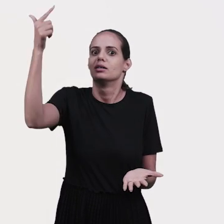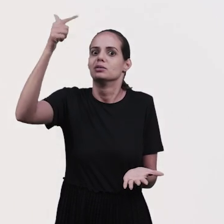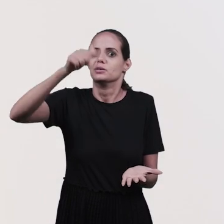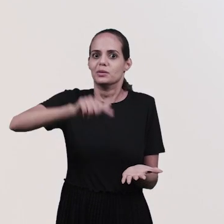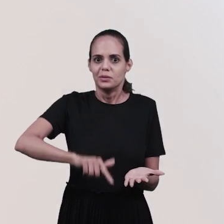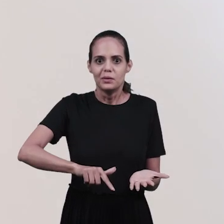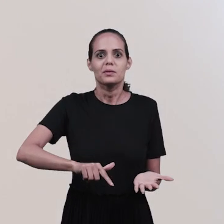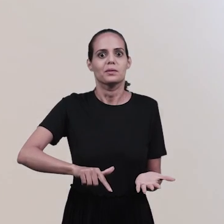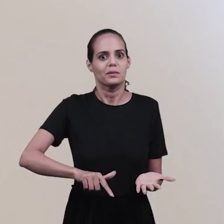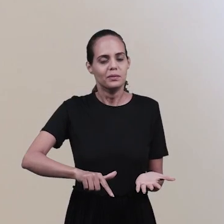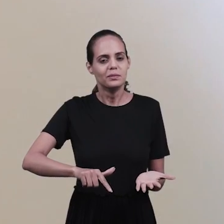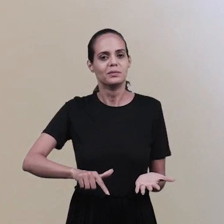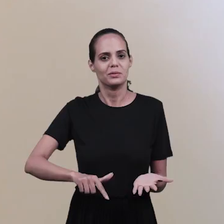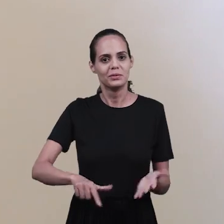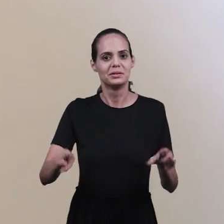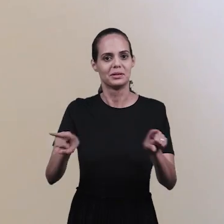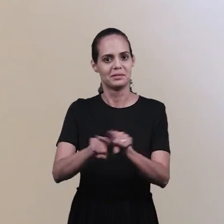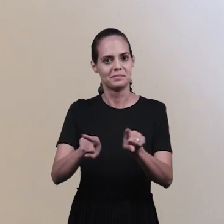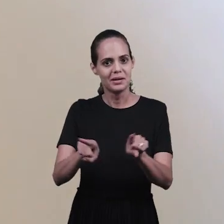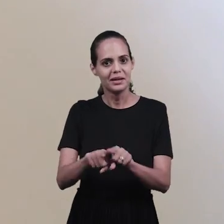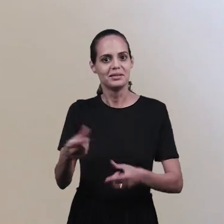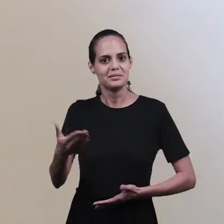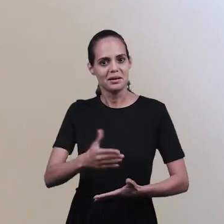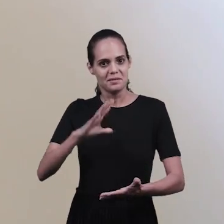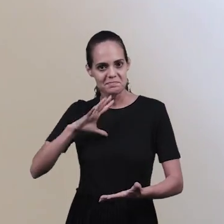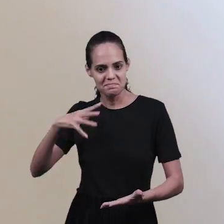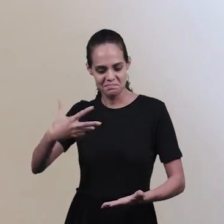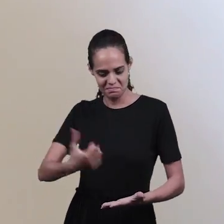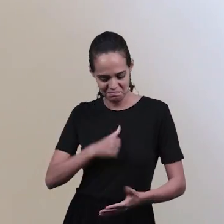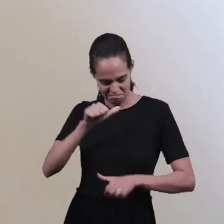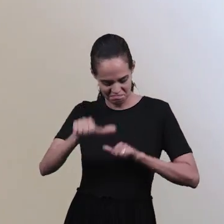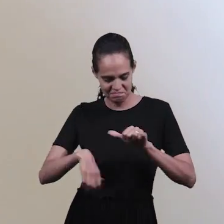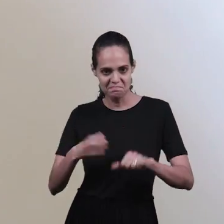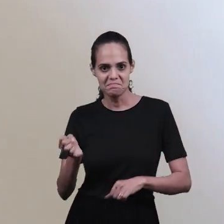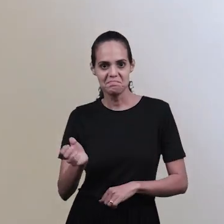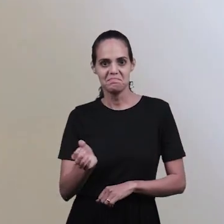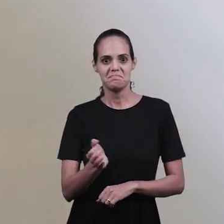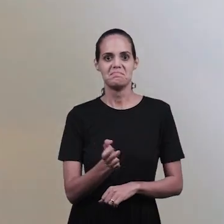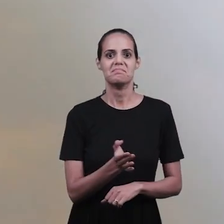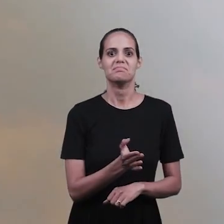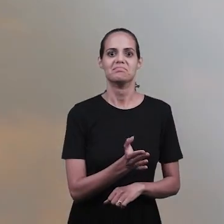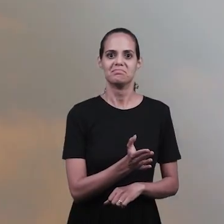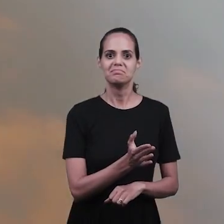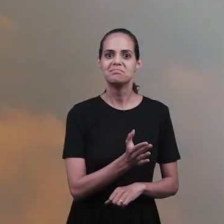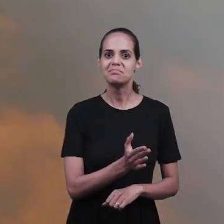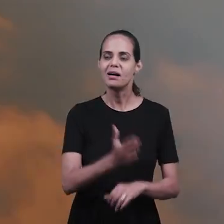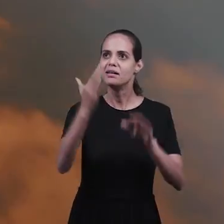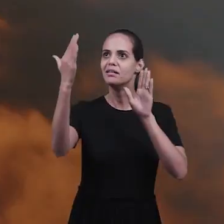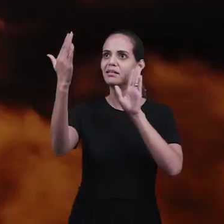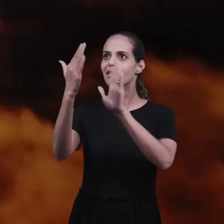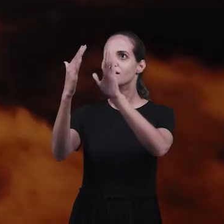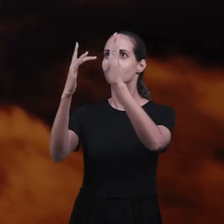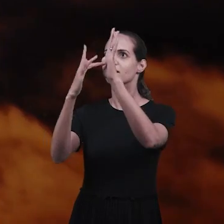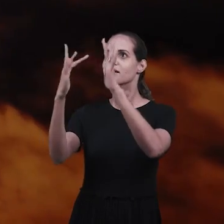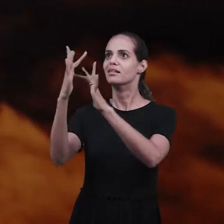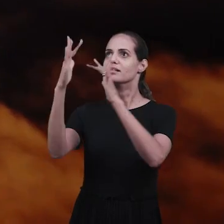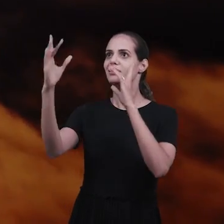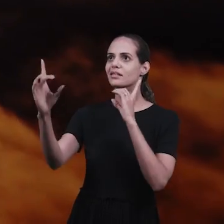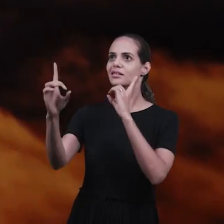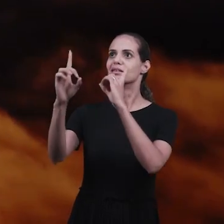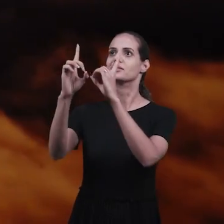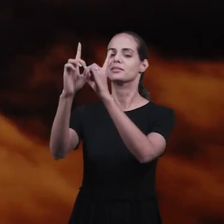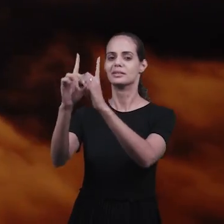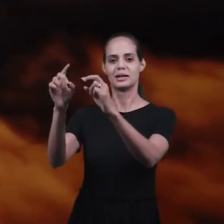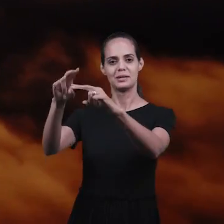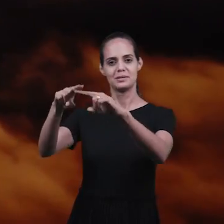ressurgir, os remidos transformados logo aclamarão seu Rei e por sua imensa graça